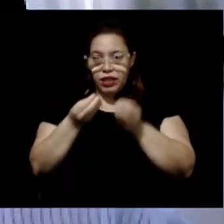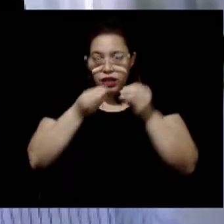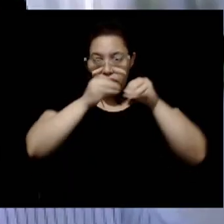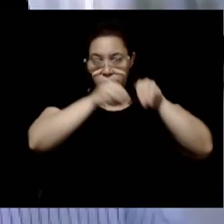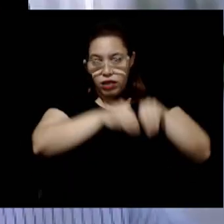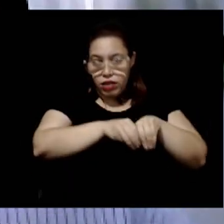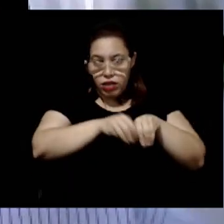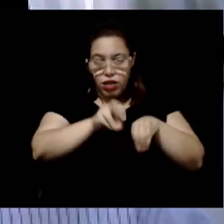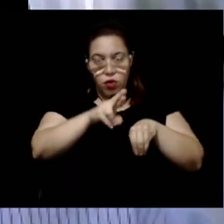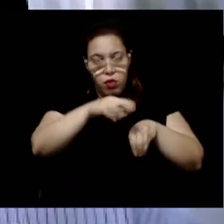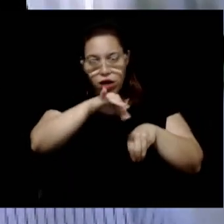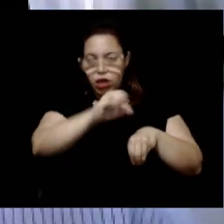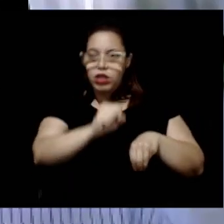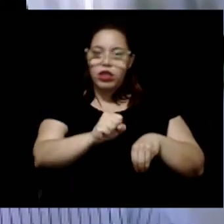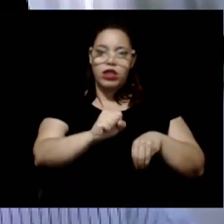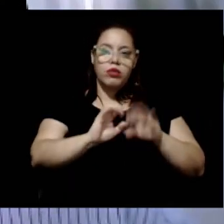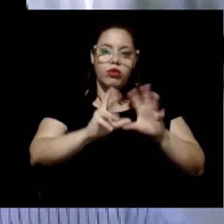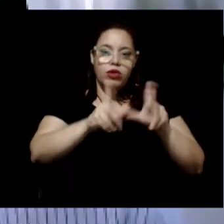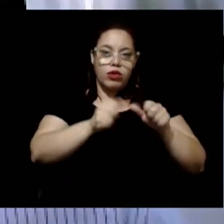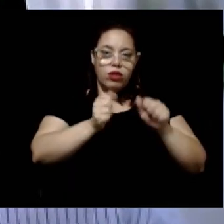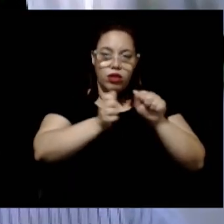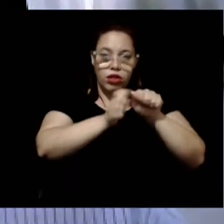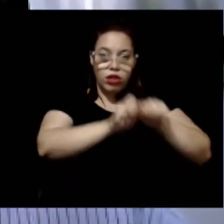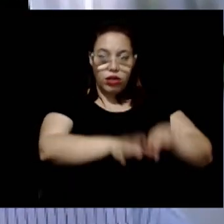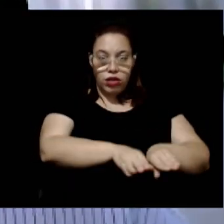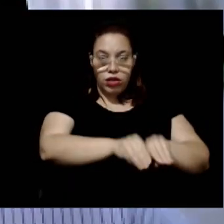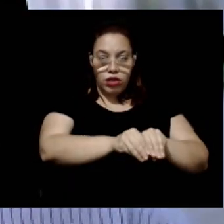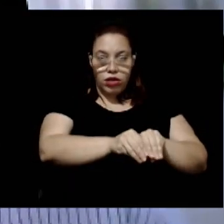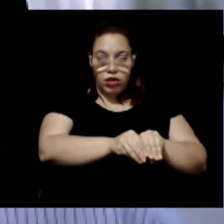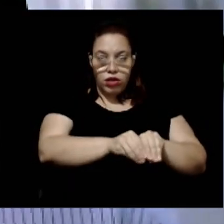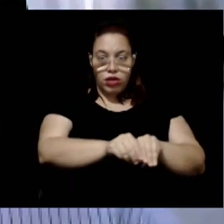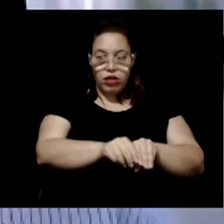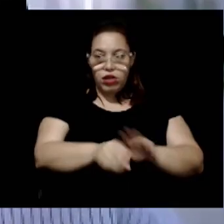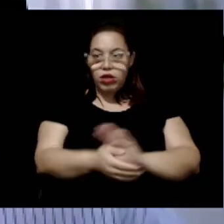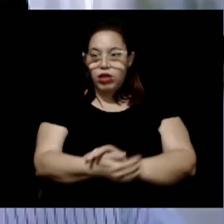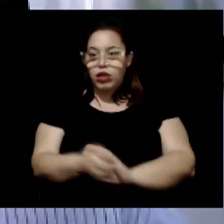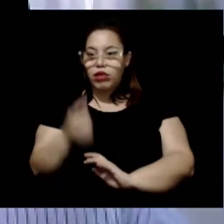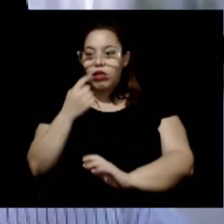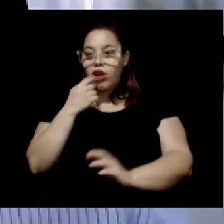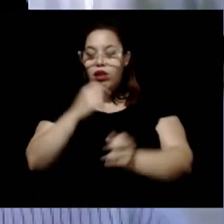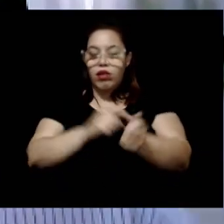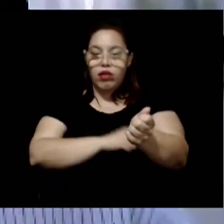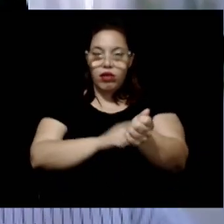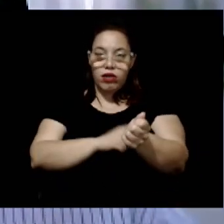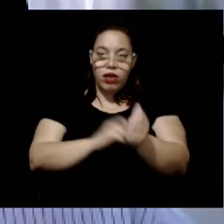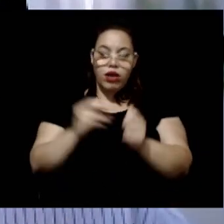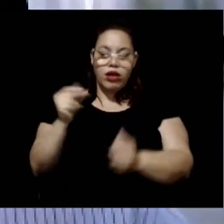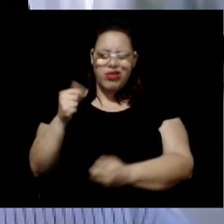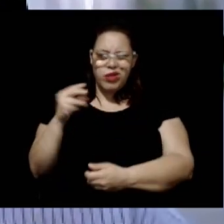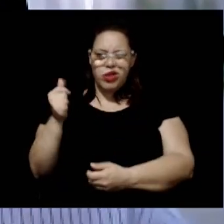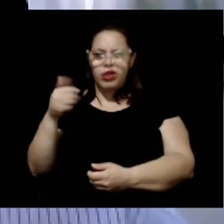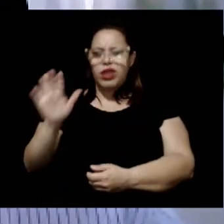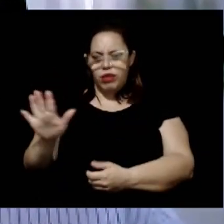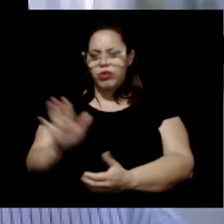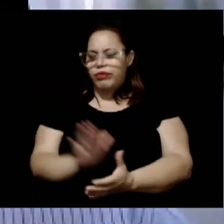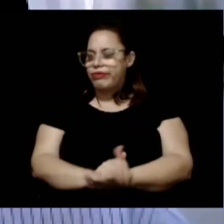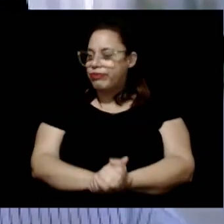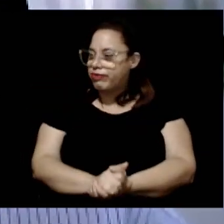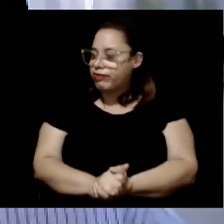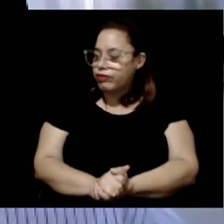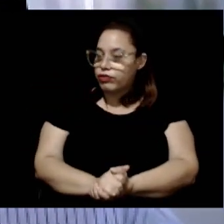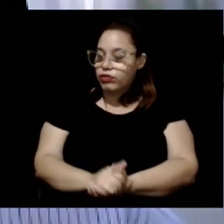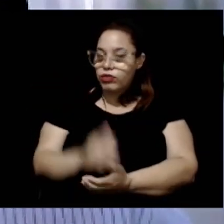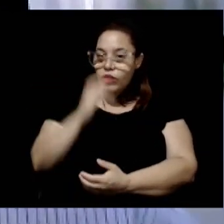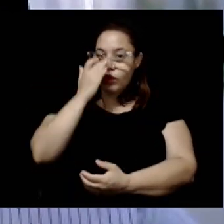a gente já abandonou o reumatismo no sangue há muito tempo, né? Existem formas populares